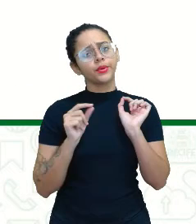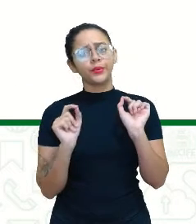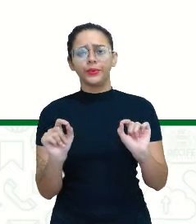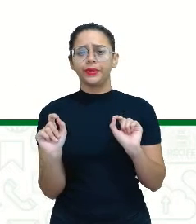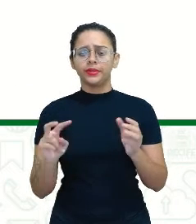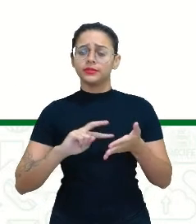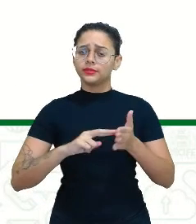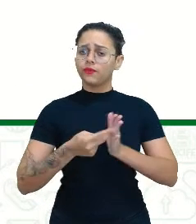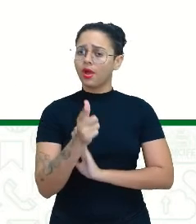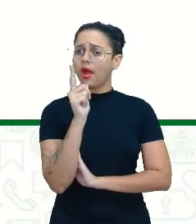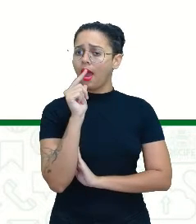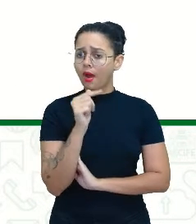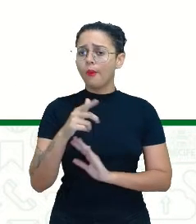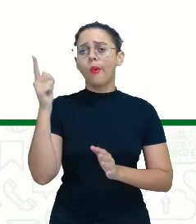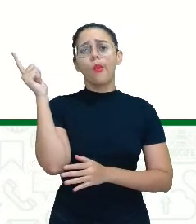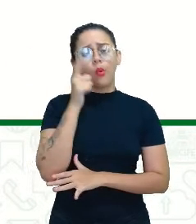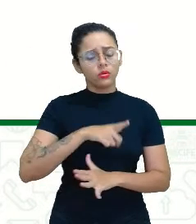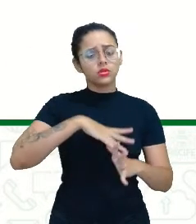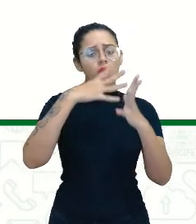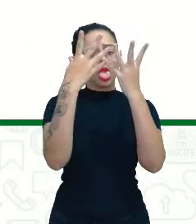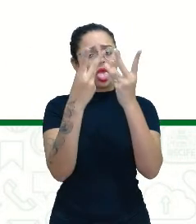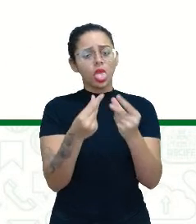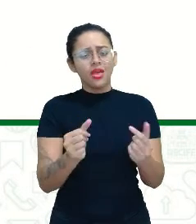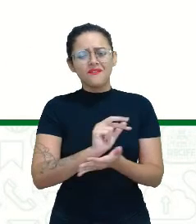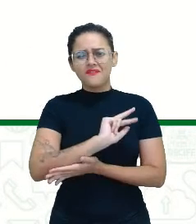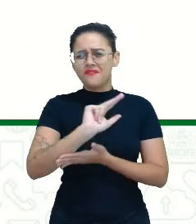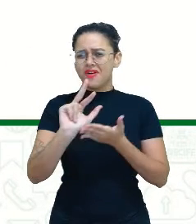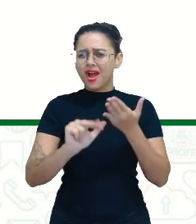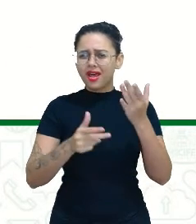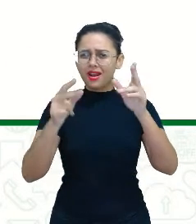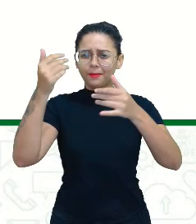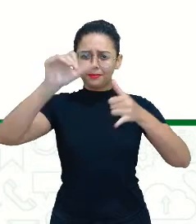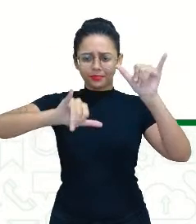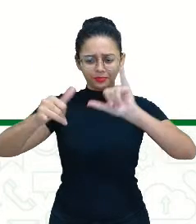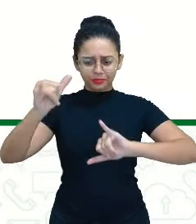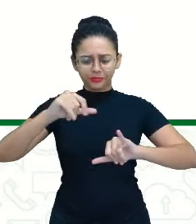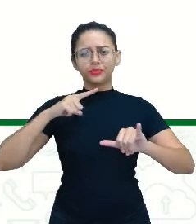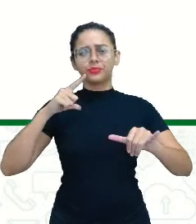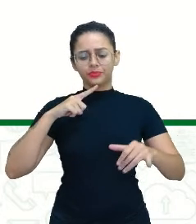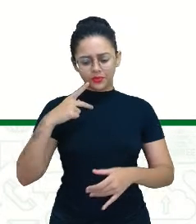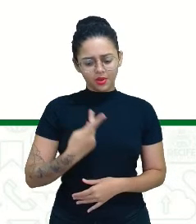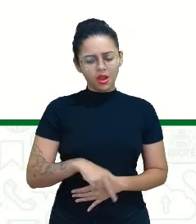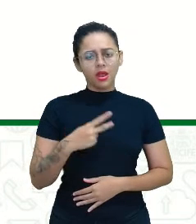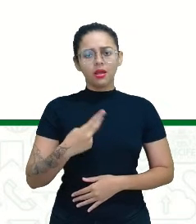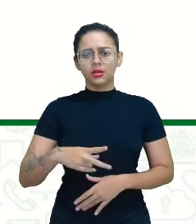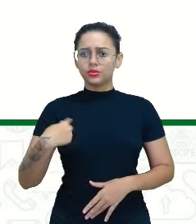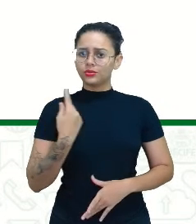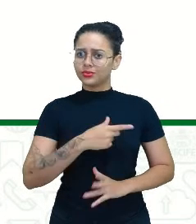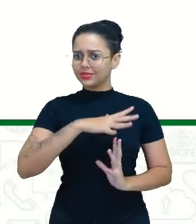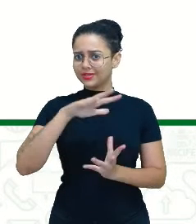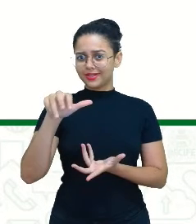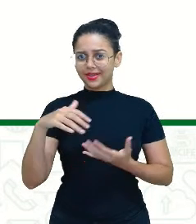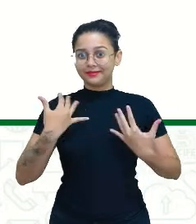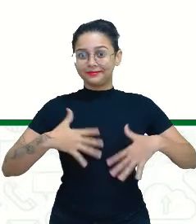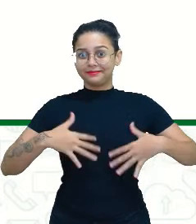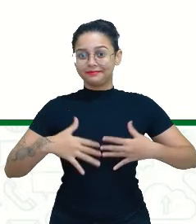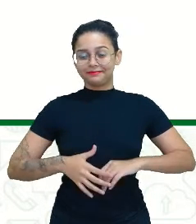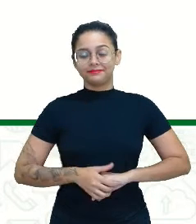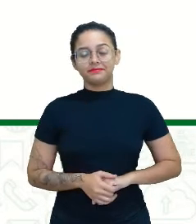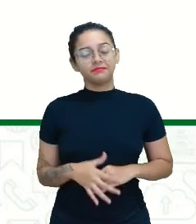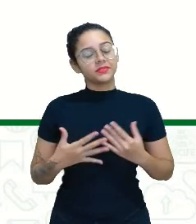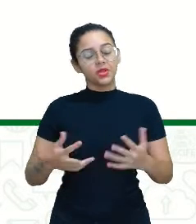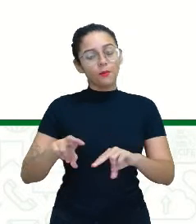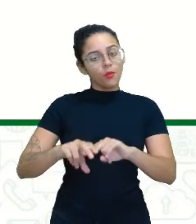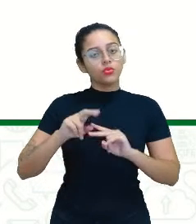Isso quer dizer que a água consegue dissolver milhares de substâncias que temos aqui na nossa Terra Tá certo